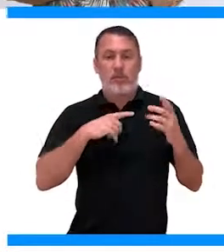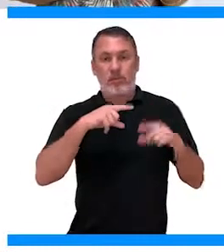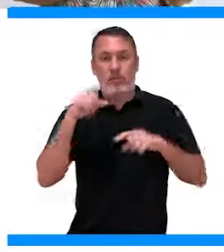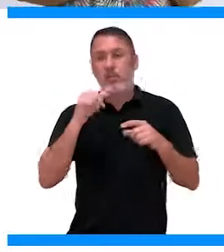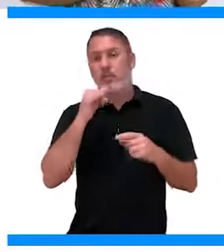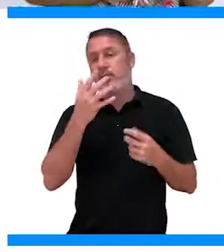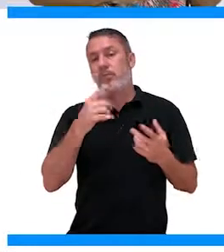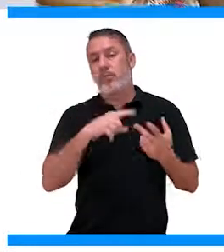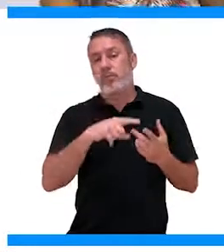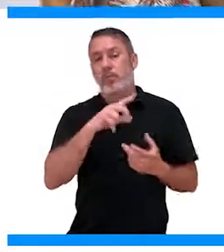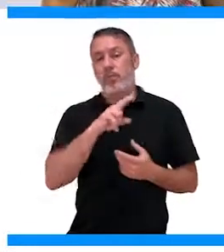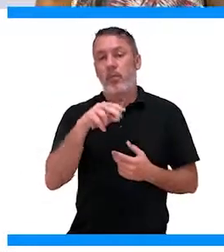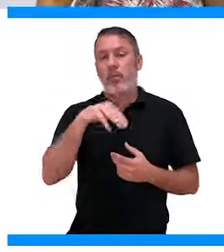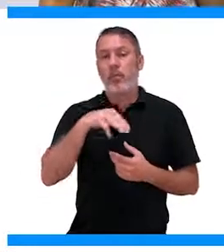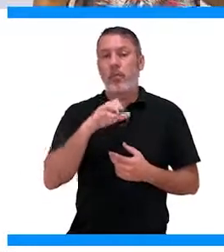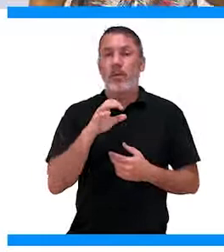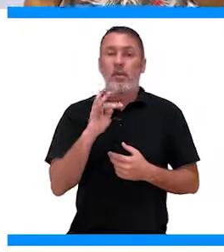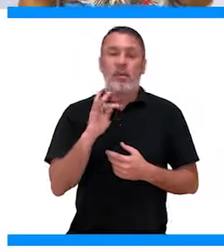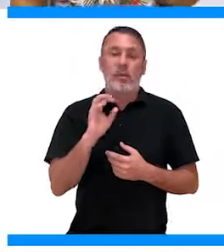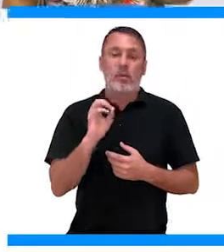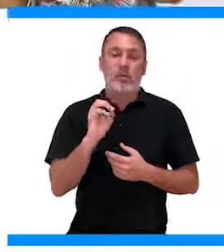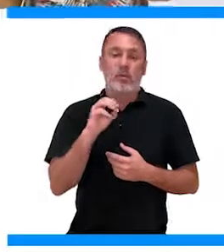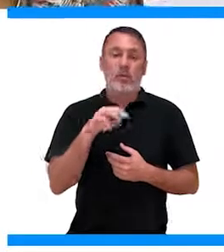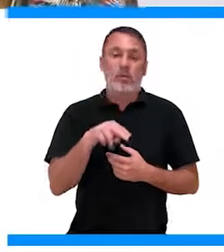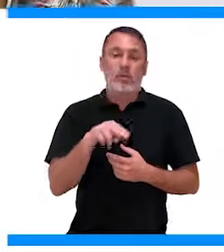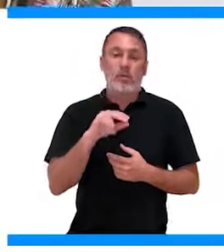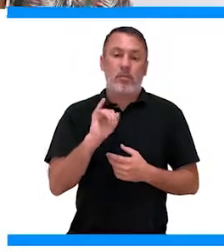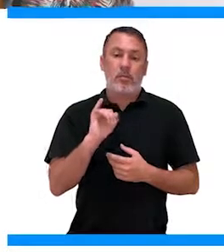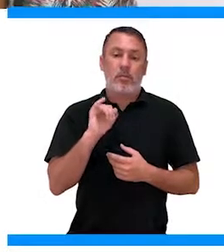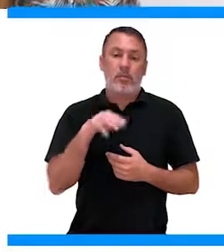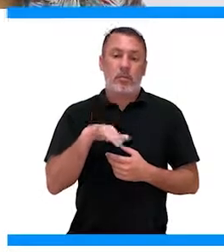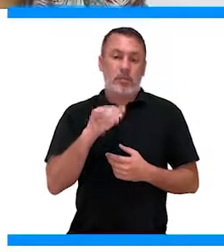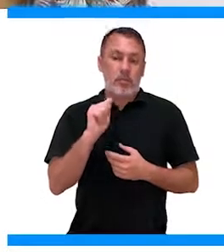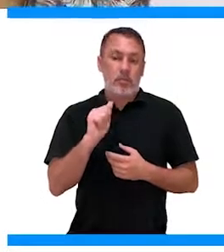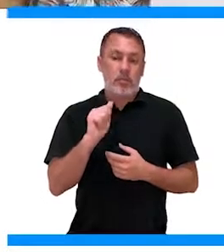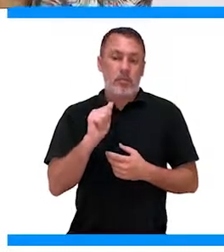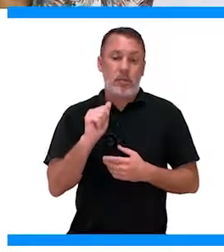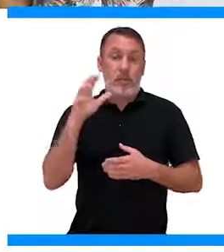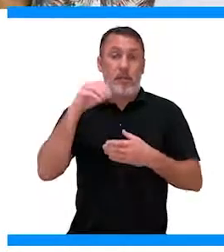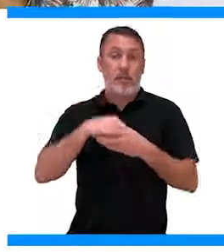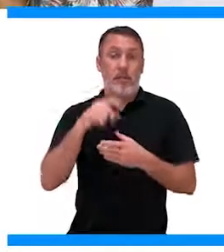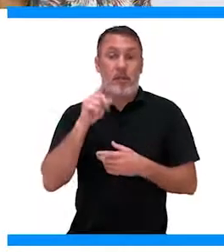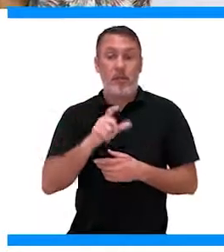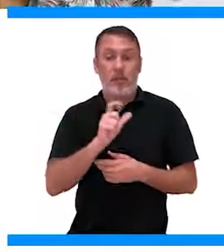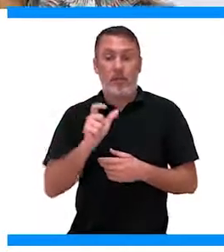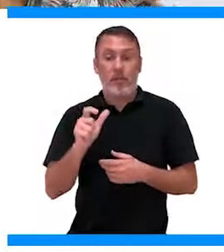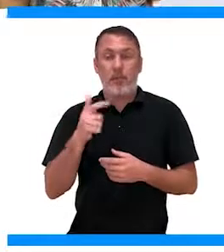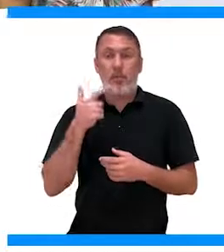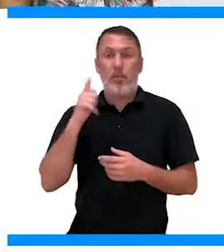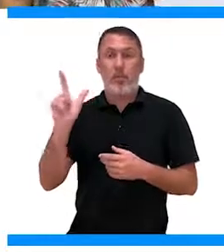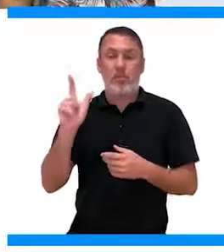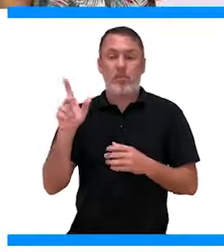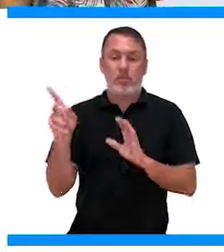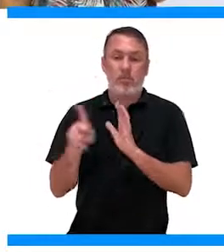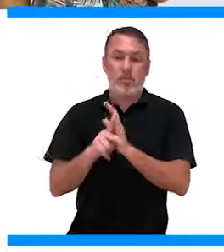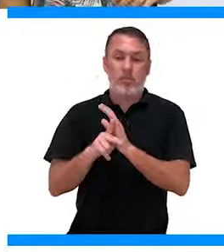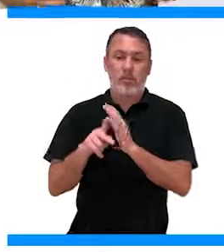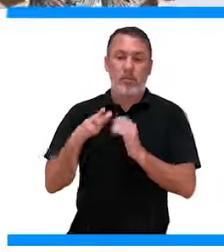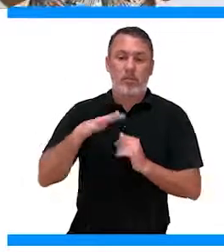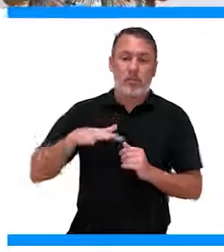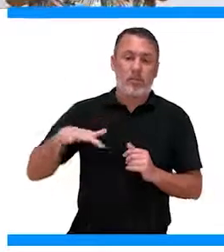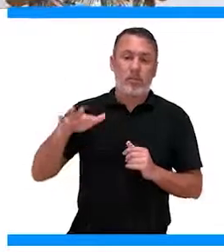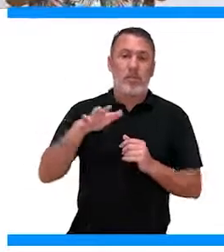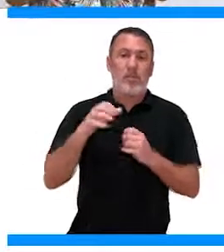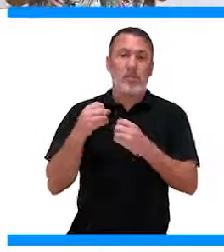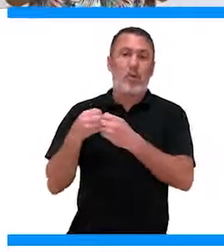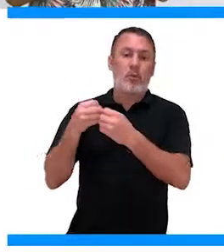gente também usa bastante, né? A metonímia, que ocorre quando a palavra é utilizada em lugar de outra. Então, para